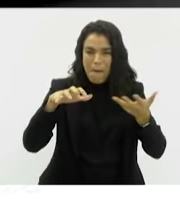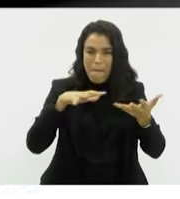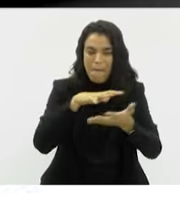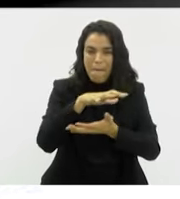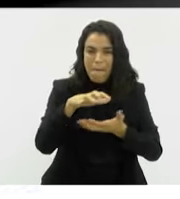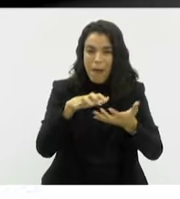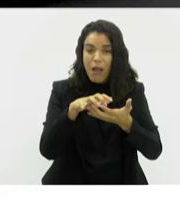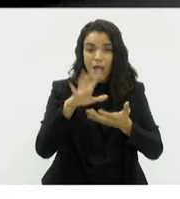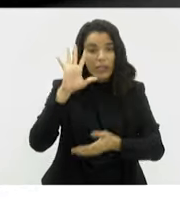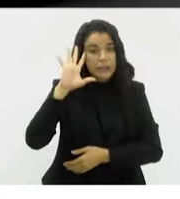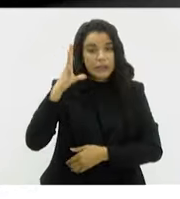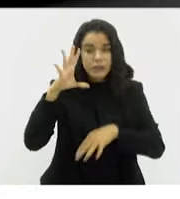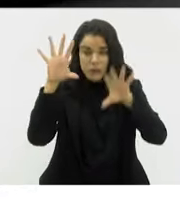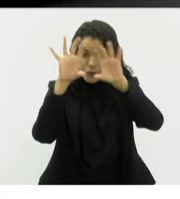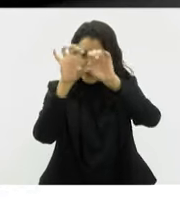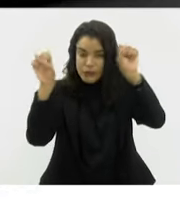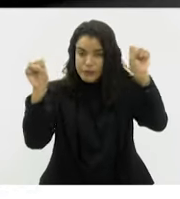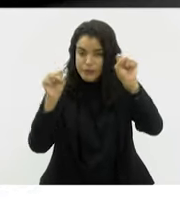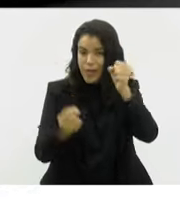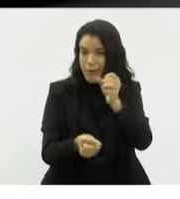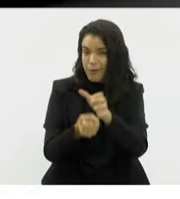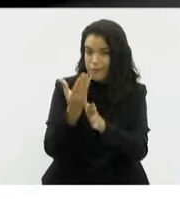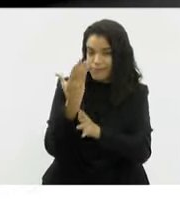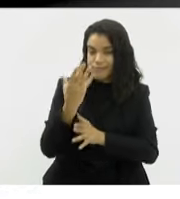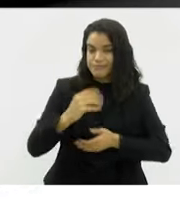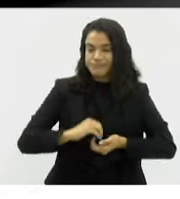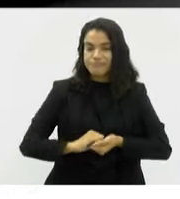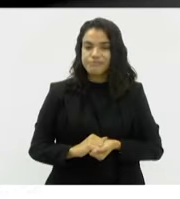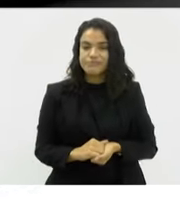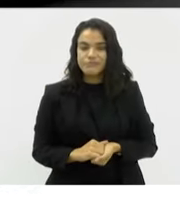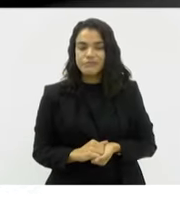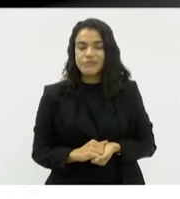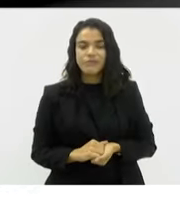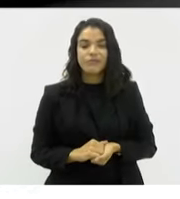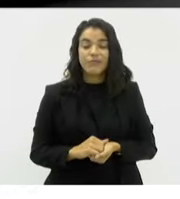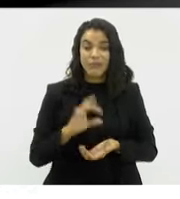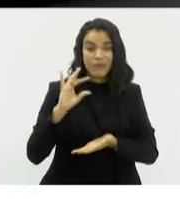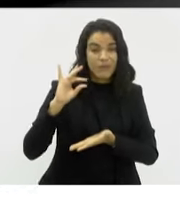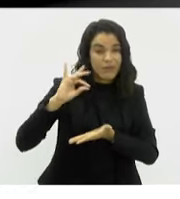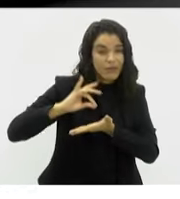do Supremo trouxe. Né? Quando, na